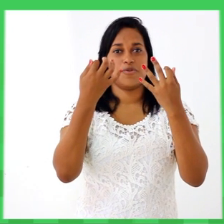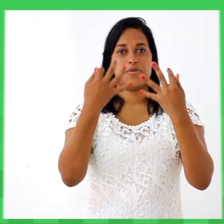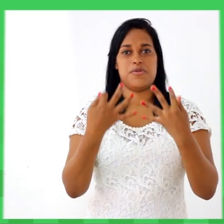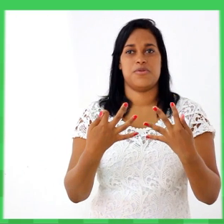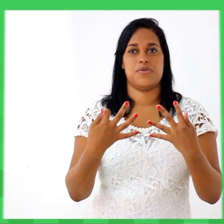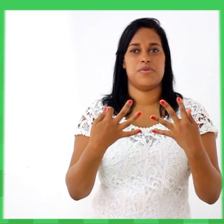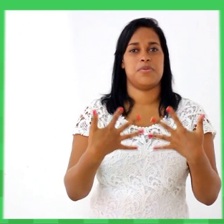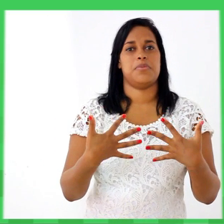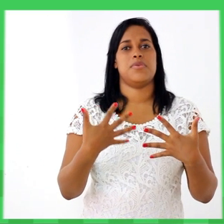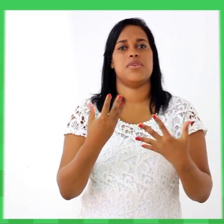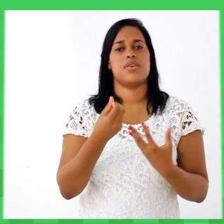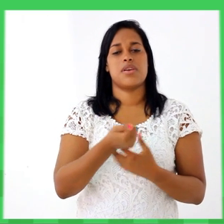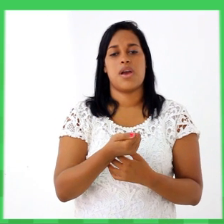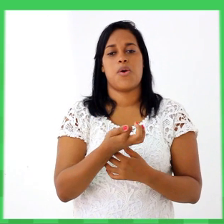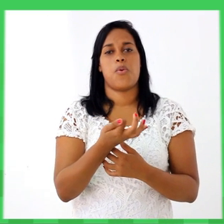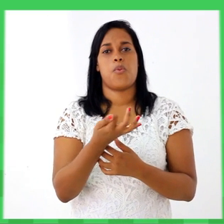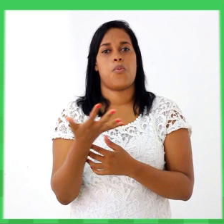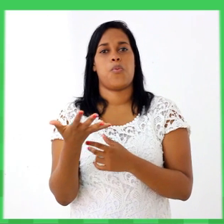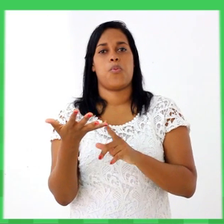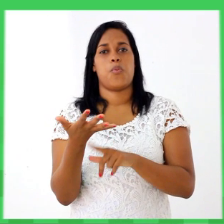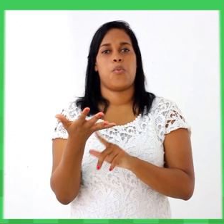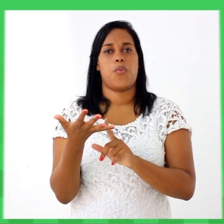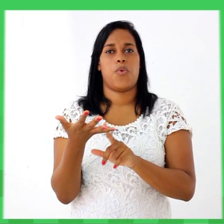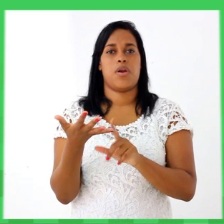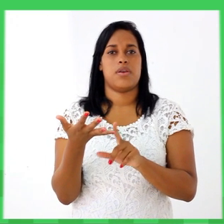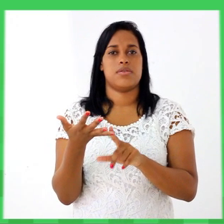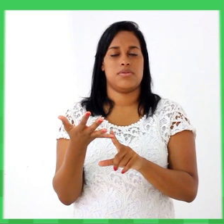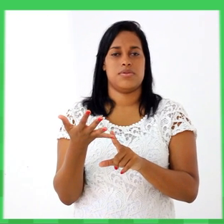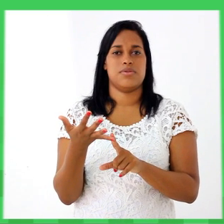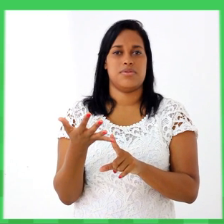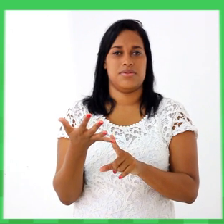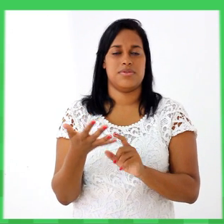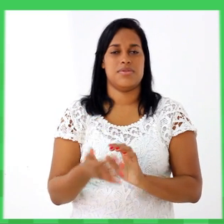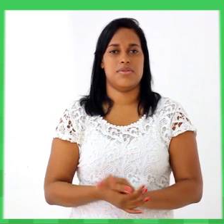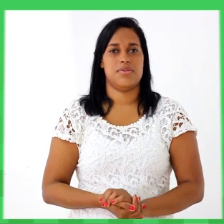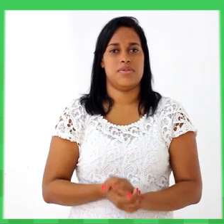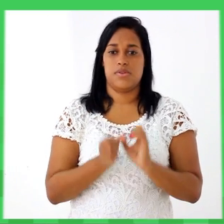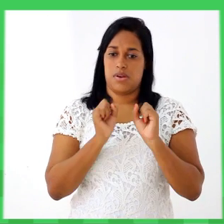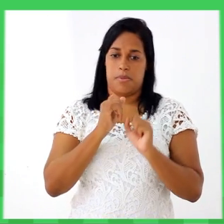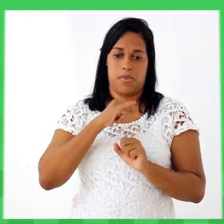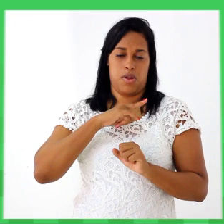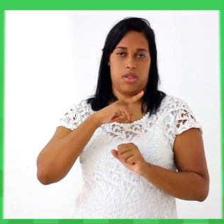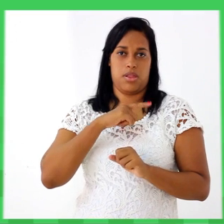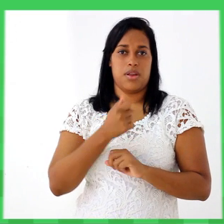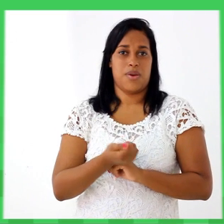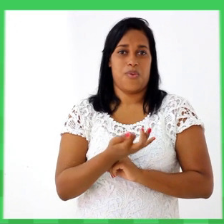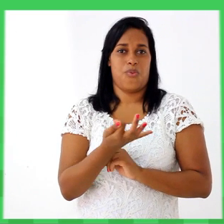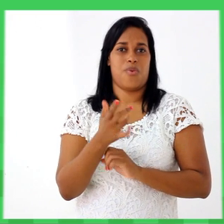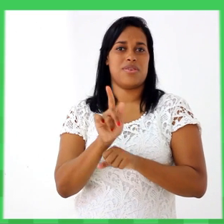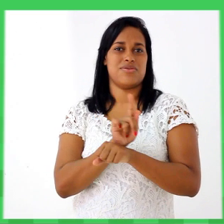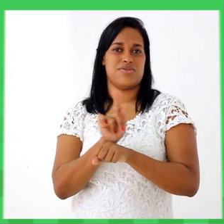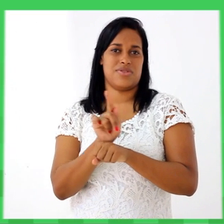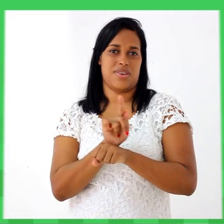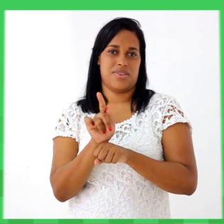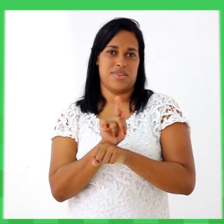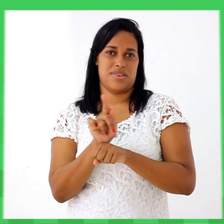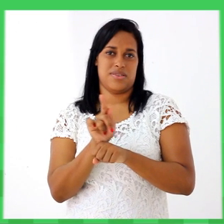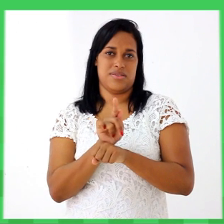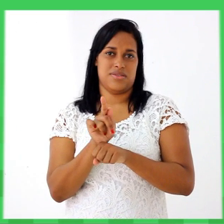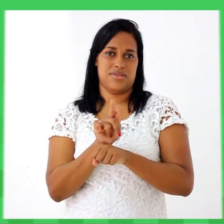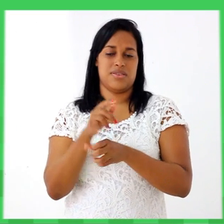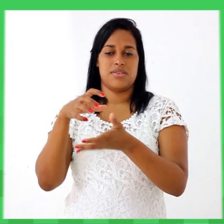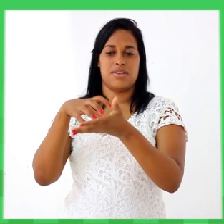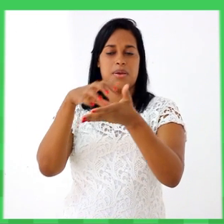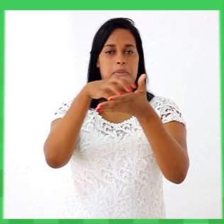O departamento, quantos podem ser gerenciados podem ter quantos gerentes, né, no